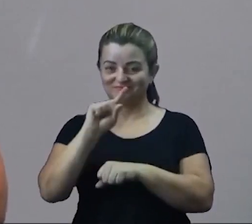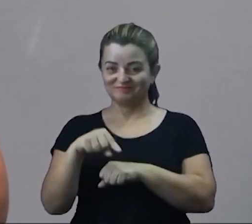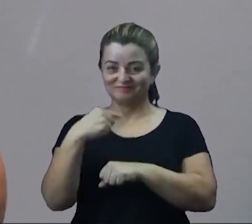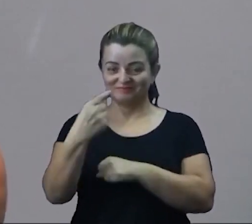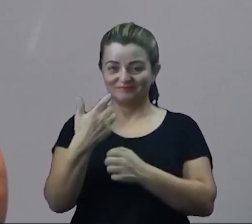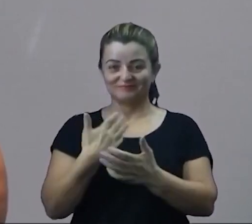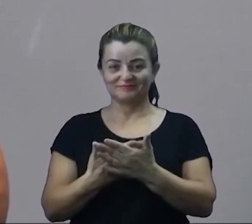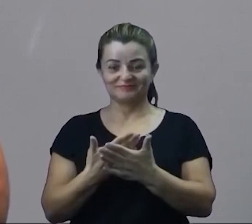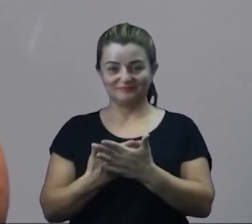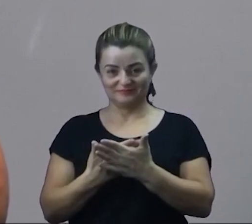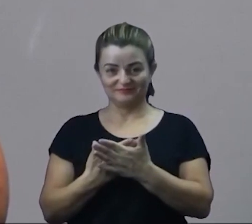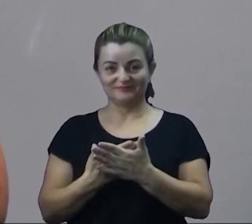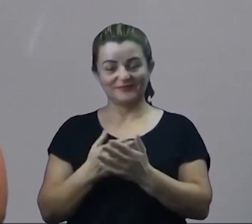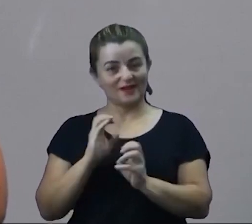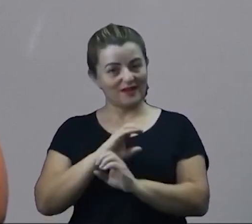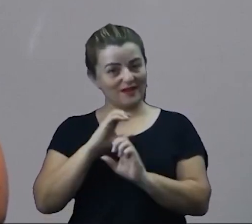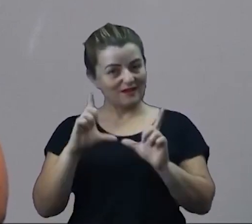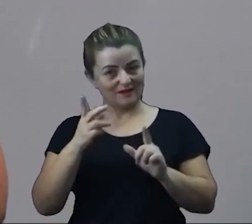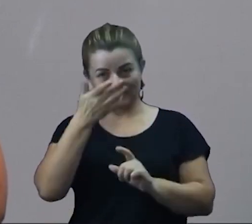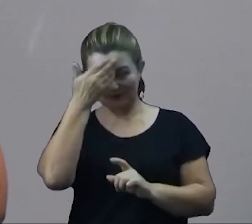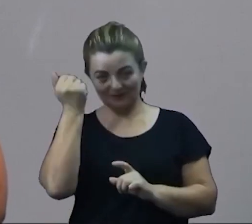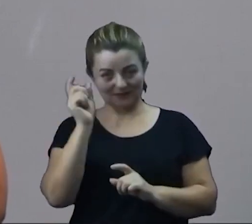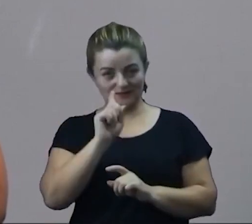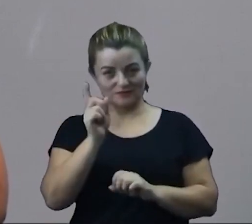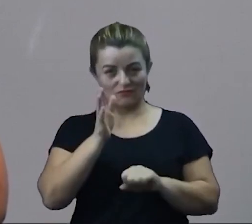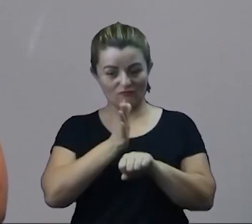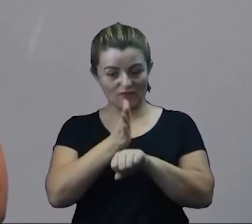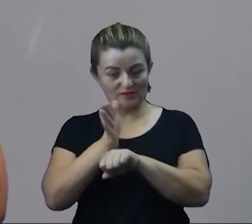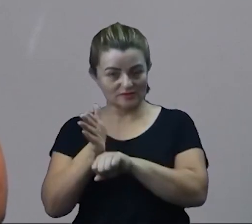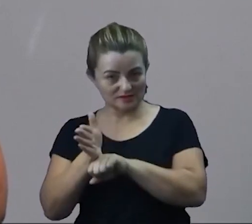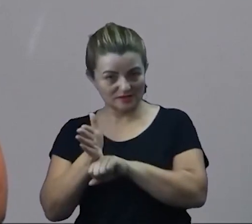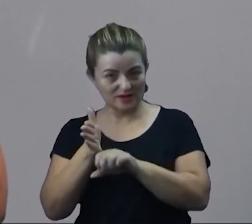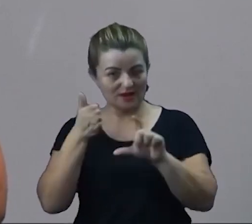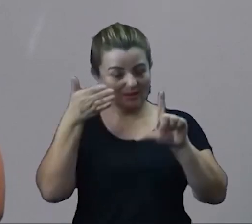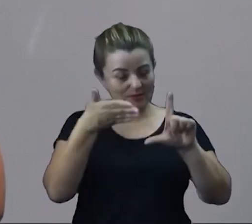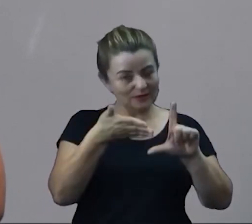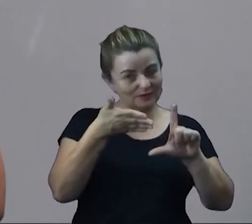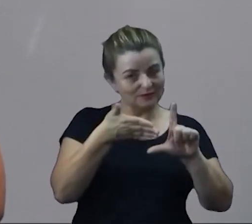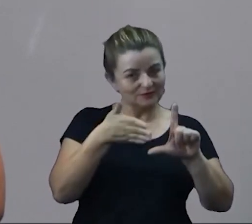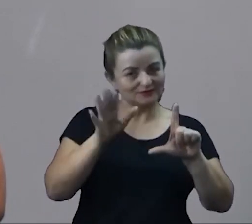aula, certo? E, claro, não esqueçam de visitar a nossa plataforma